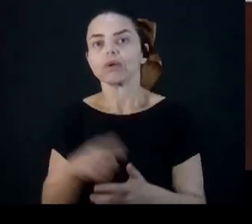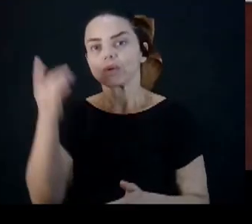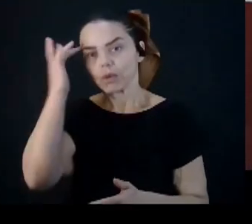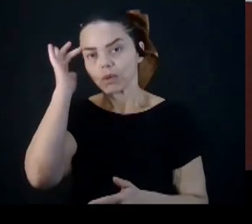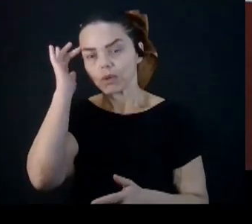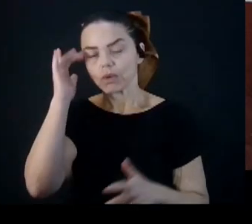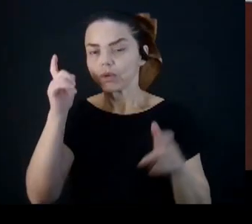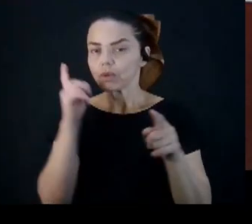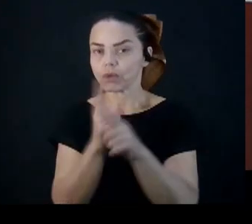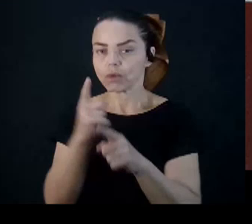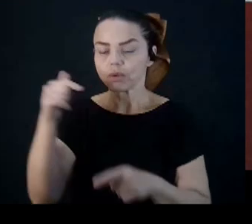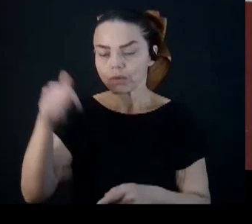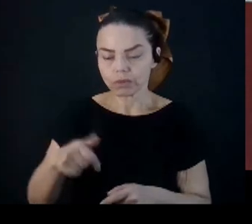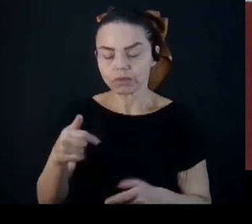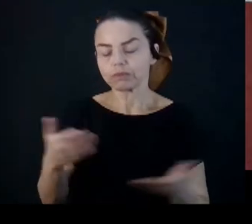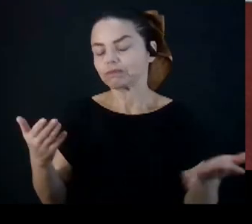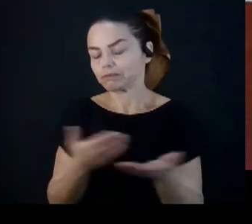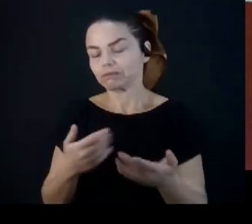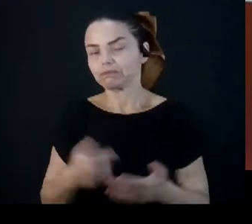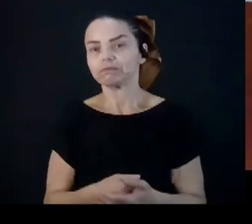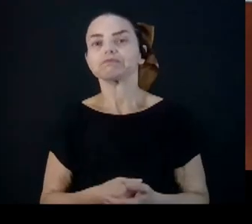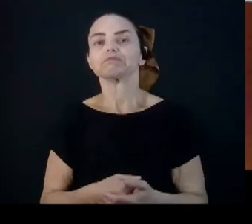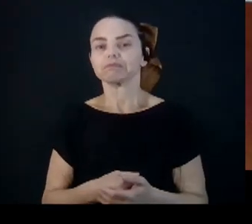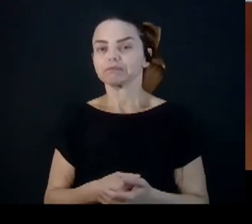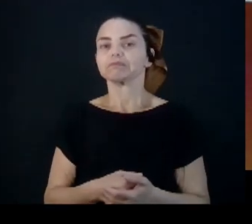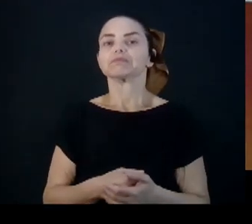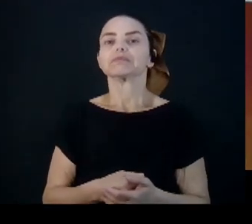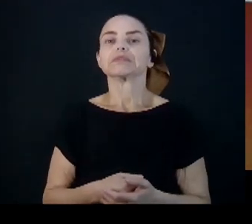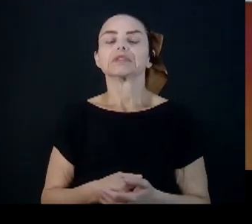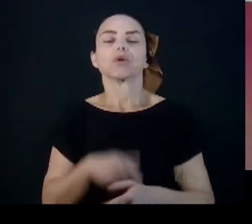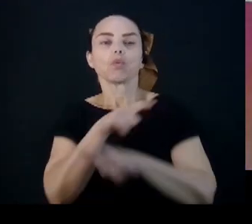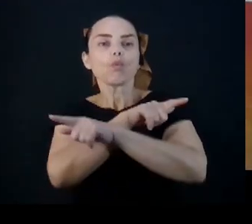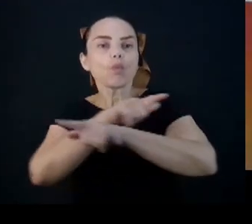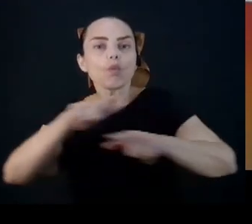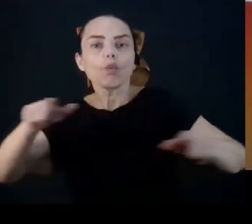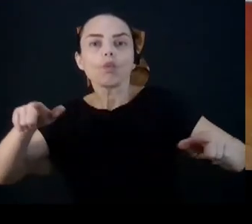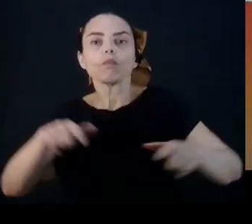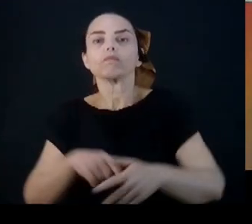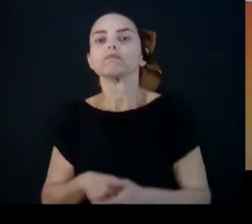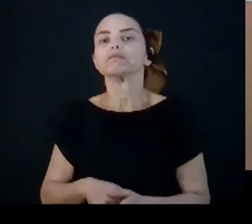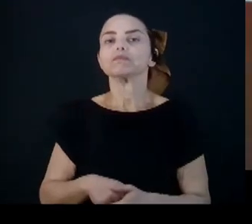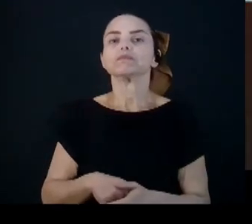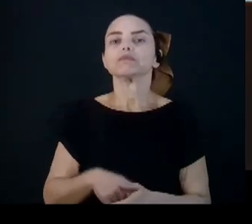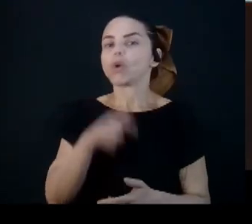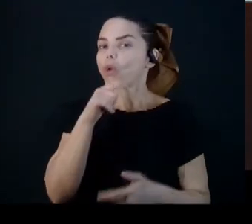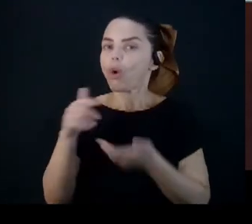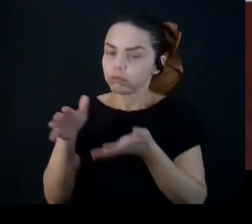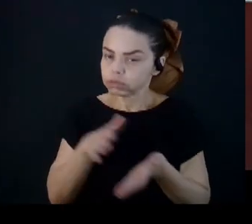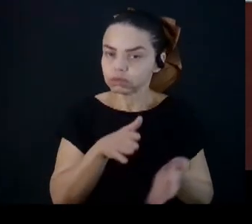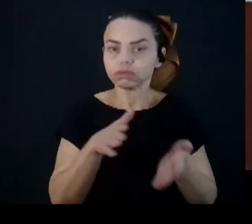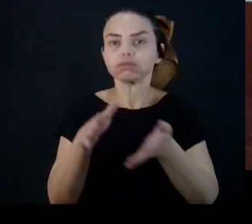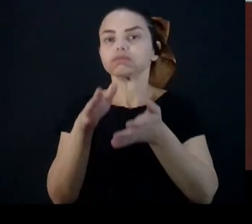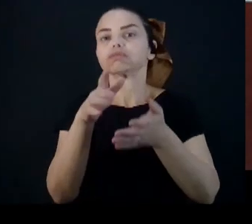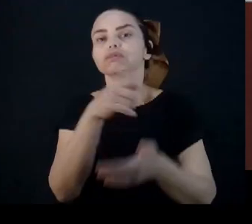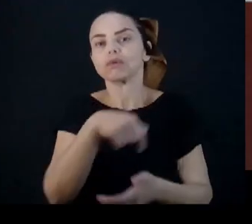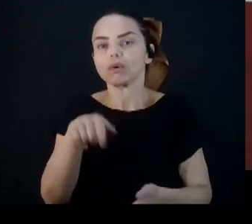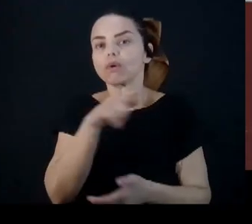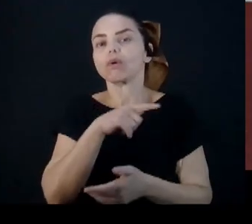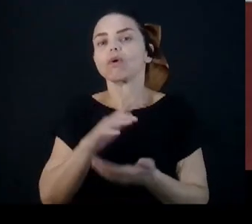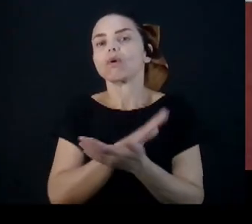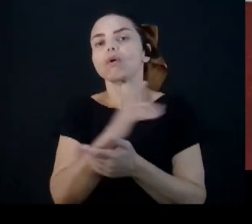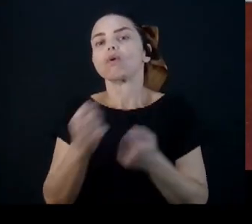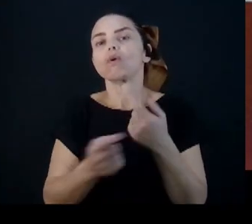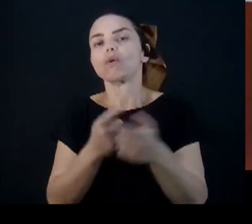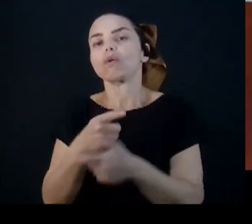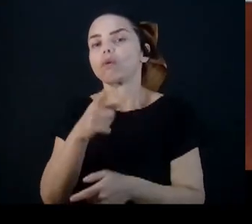nós estamos hoje, uma área mais descampada, cercada por riacho, né, por alguns rios, de terras